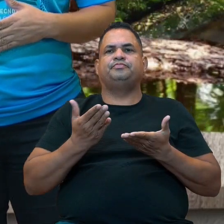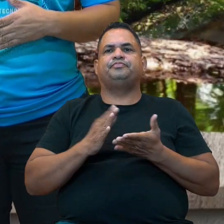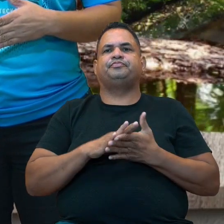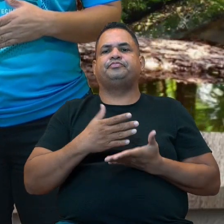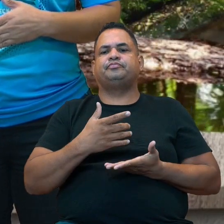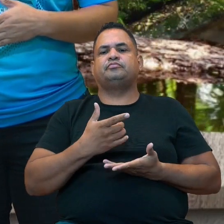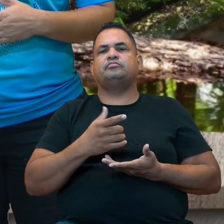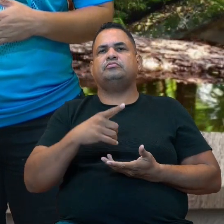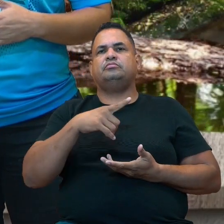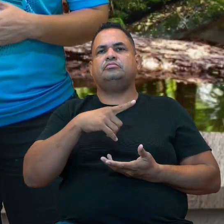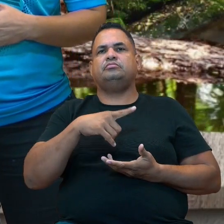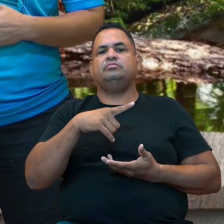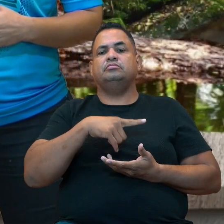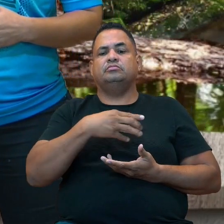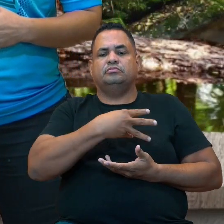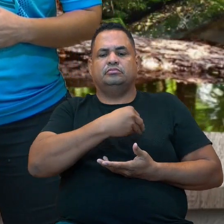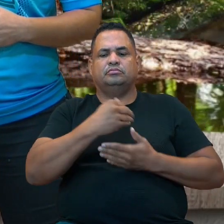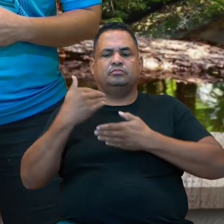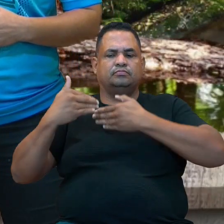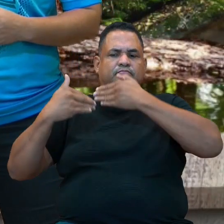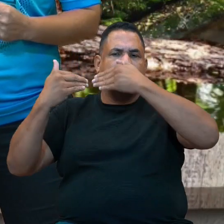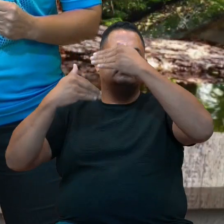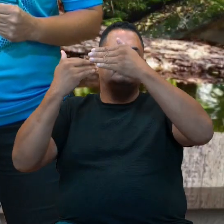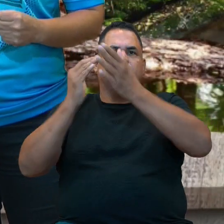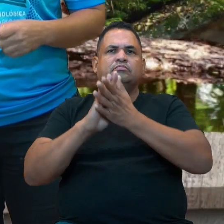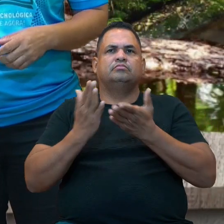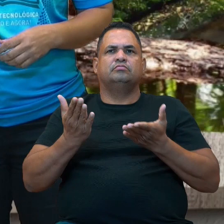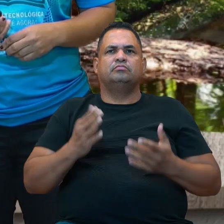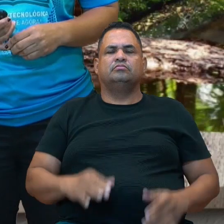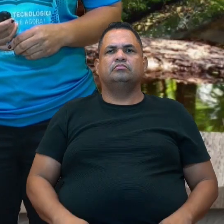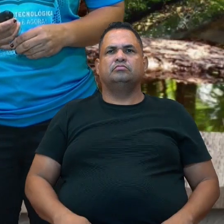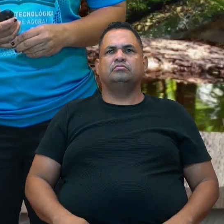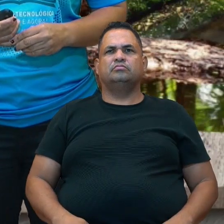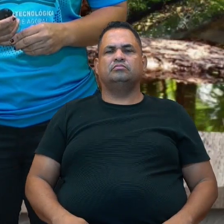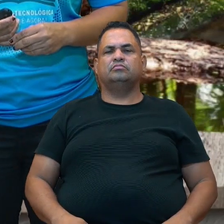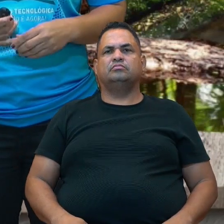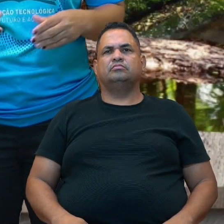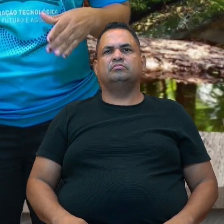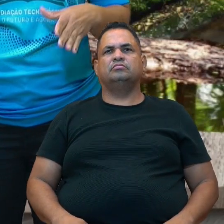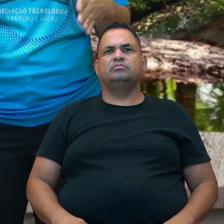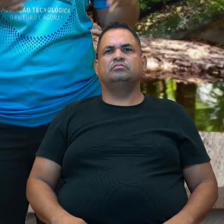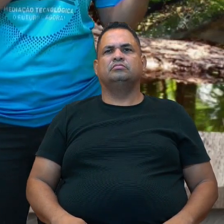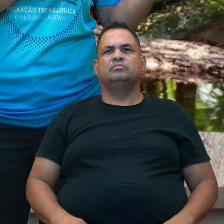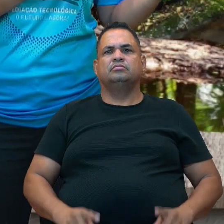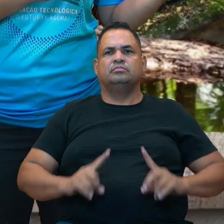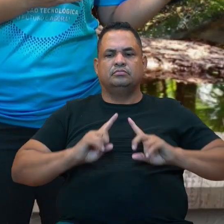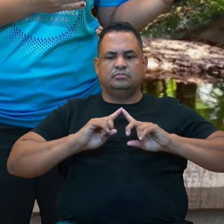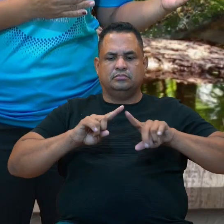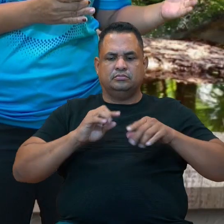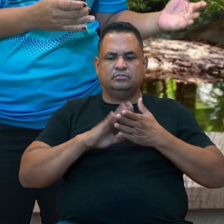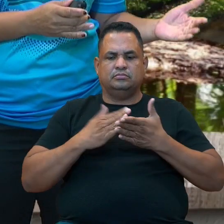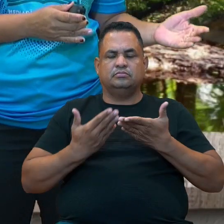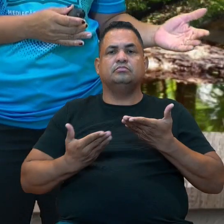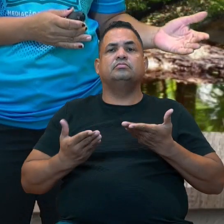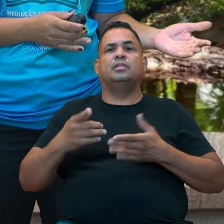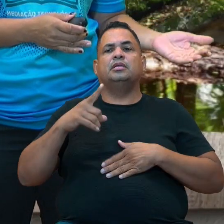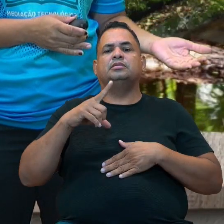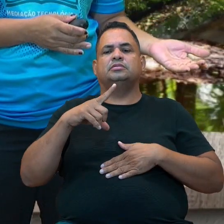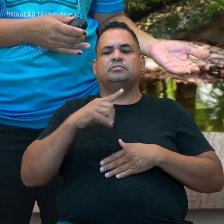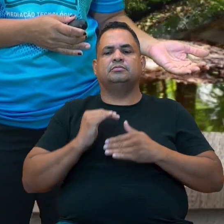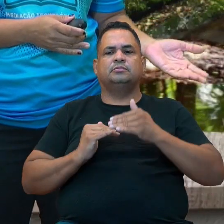descendentes quando o organismo passa pelo processo reprodutivo. Mas para chegar a esse